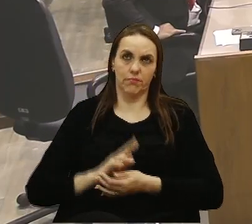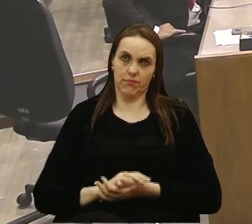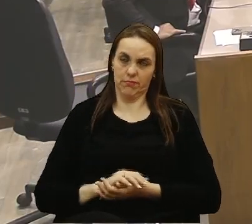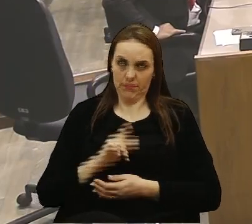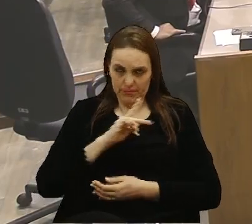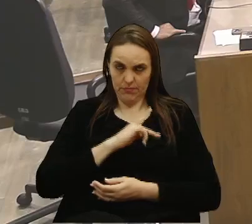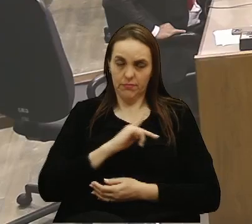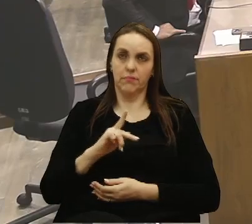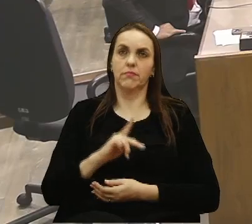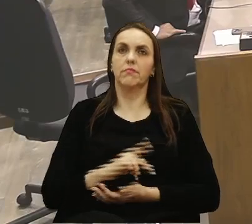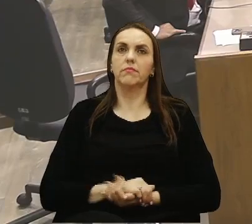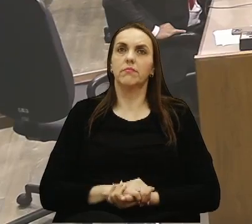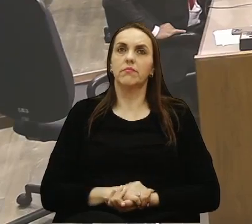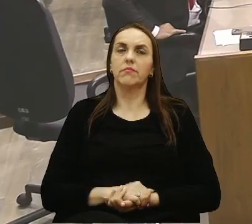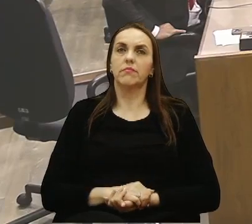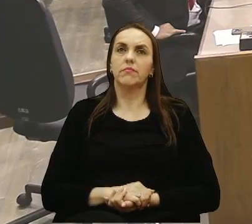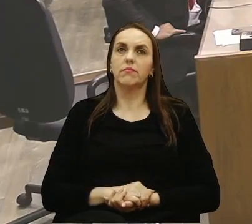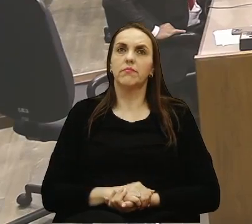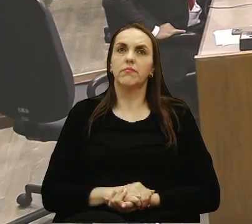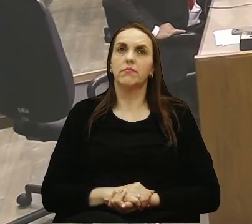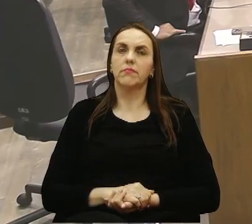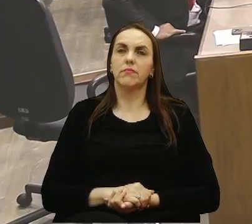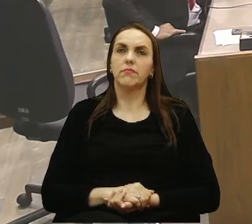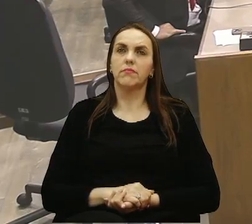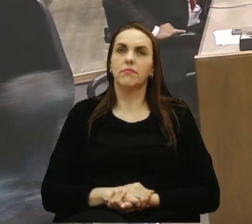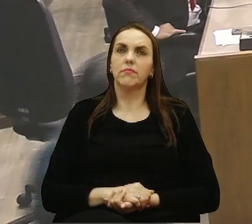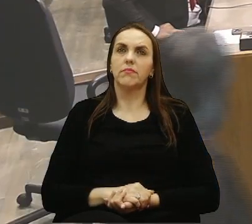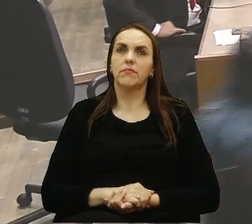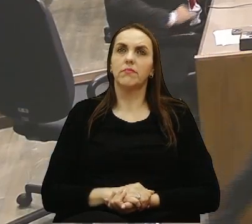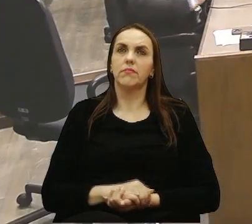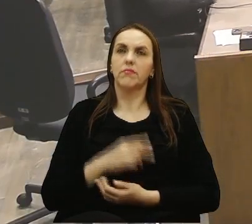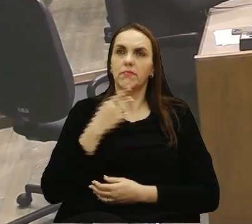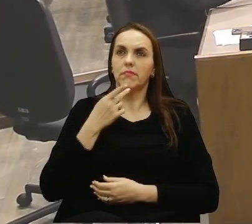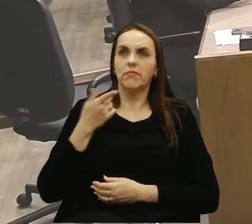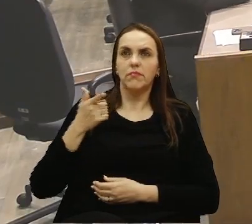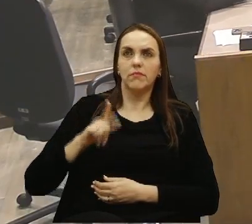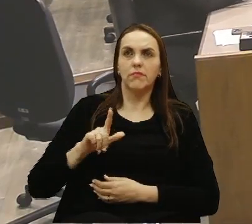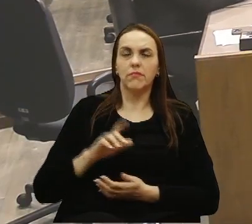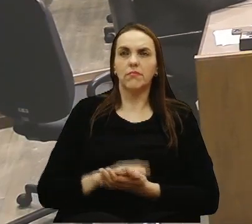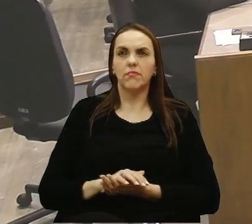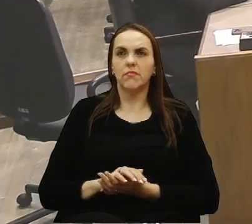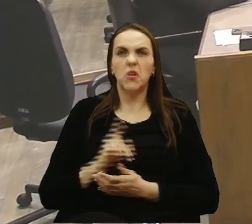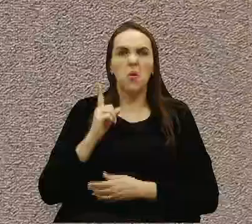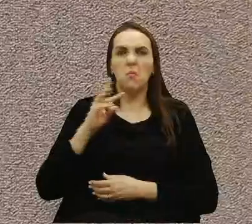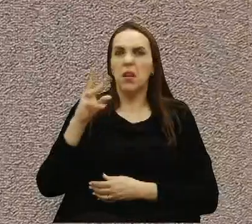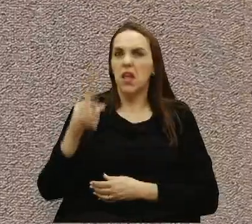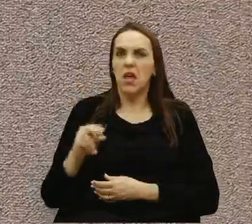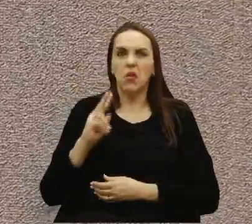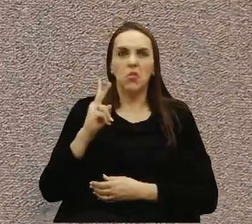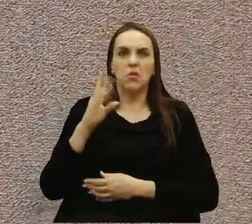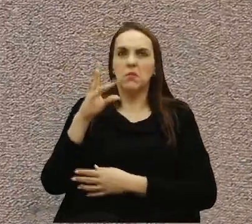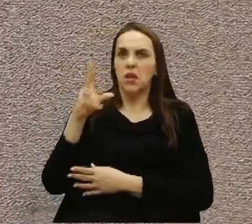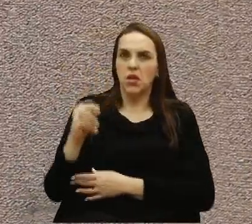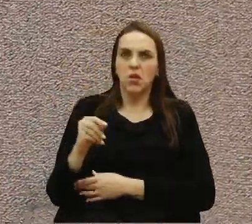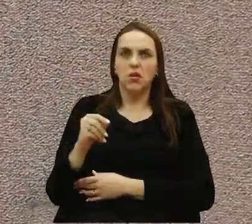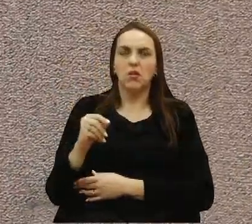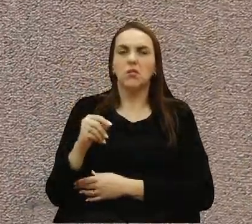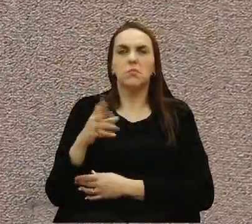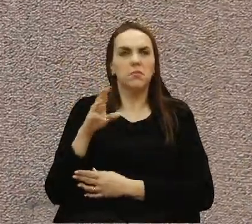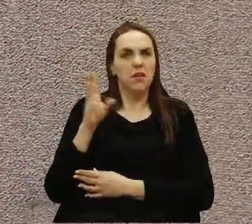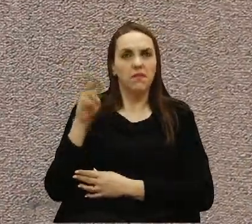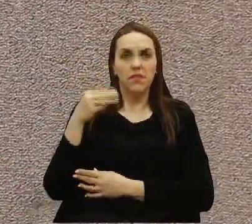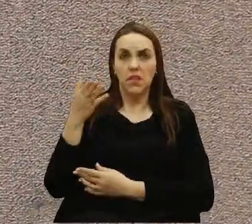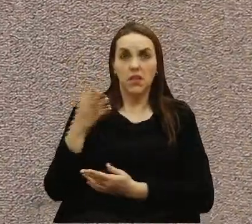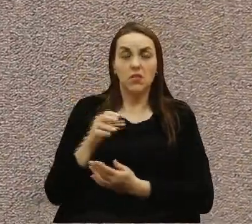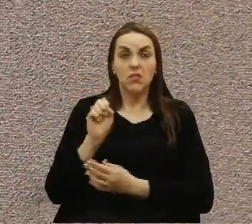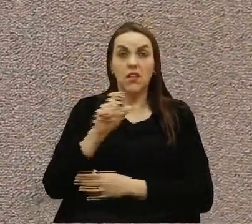Presidente, só reiterar. Declaração de voto, né? Em declaração de voto. Reiterar o que eu falei antes aqui, poderia mandar 1 milhão, 2 milhões, eu votaria aqui para mandar para a Visat, se